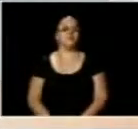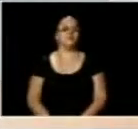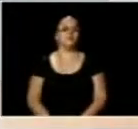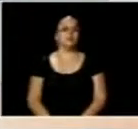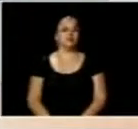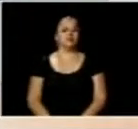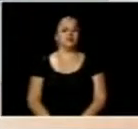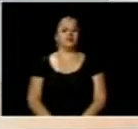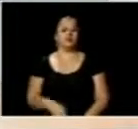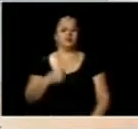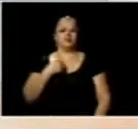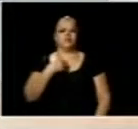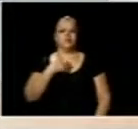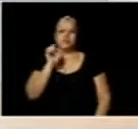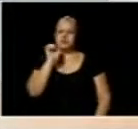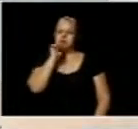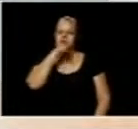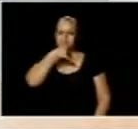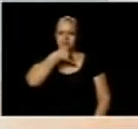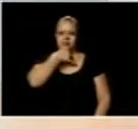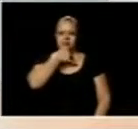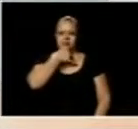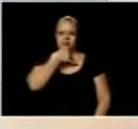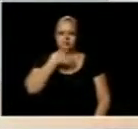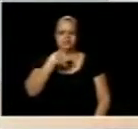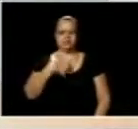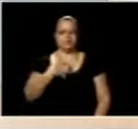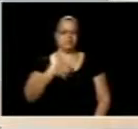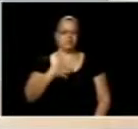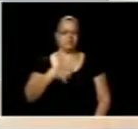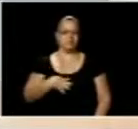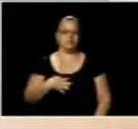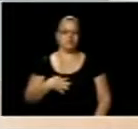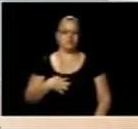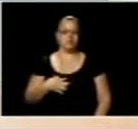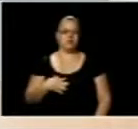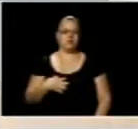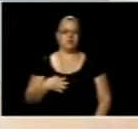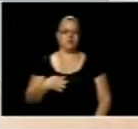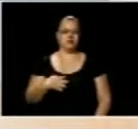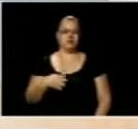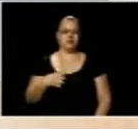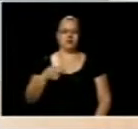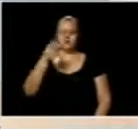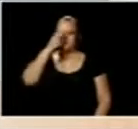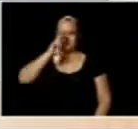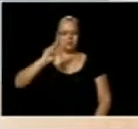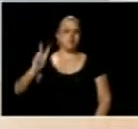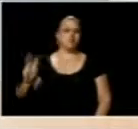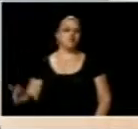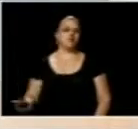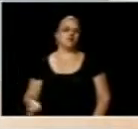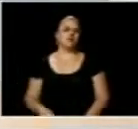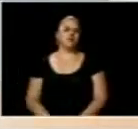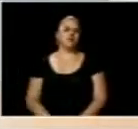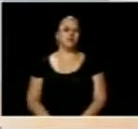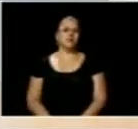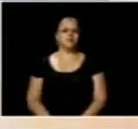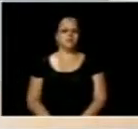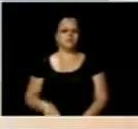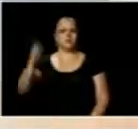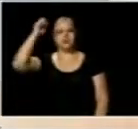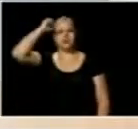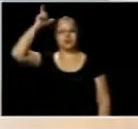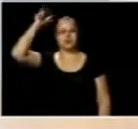Eu fico um pouco revoltado porque a gente não vê, principalmente, a questão cultural do município de